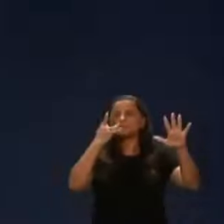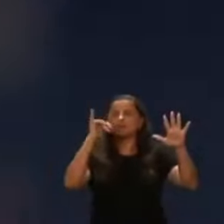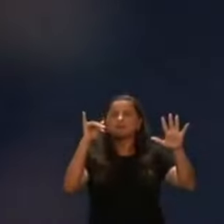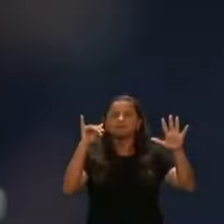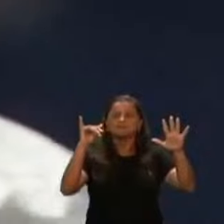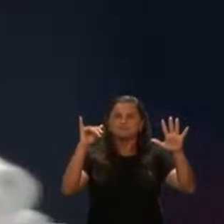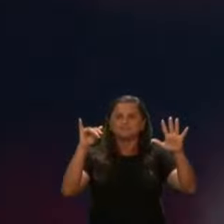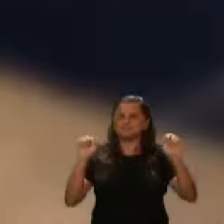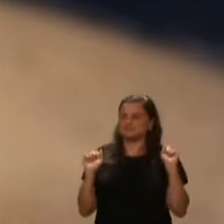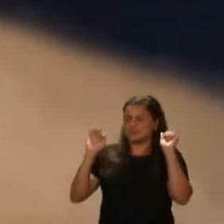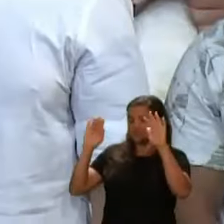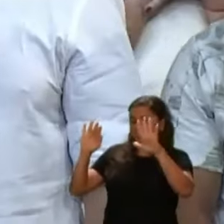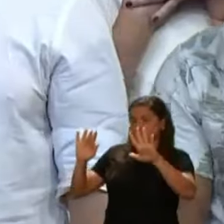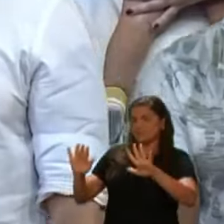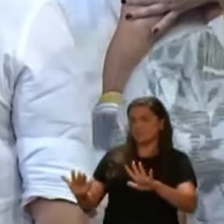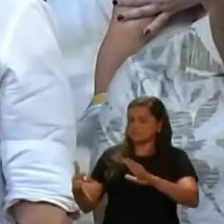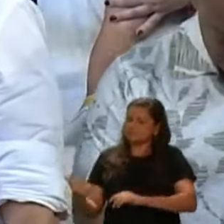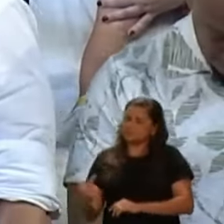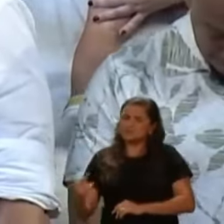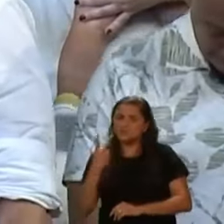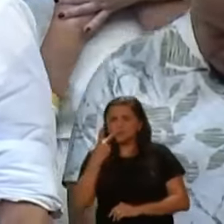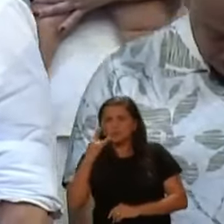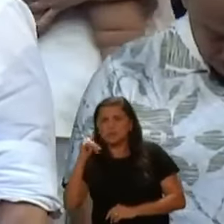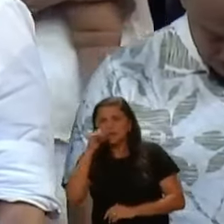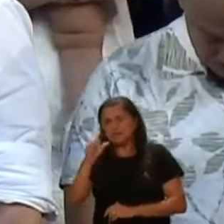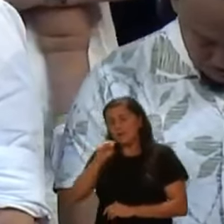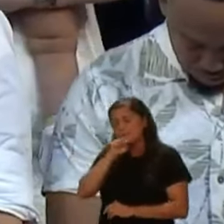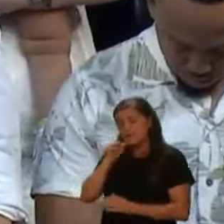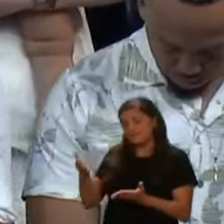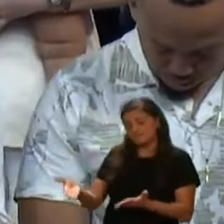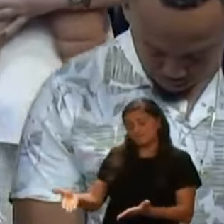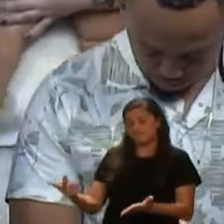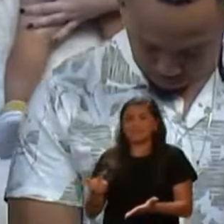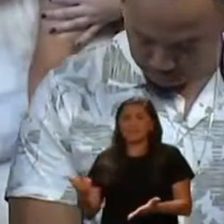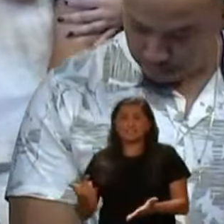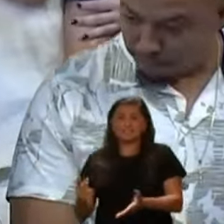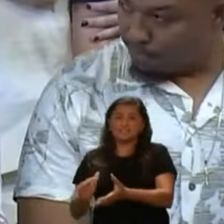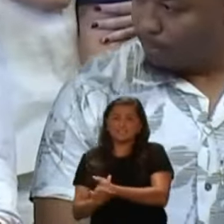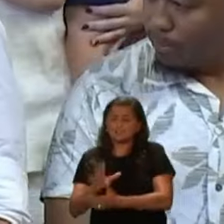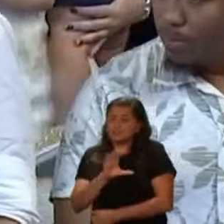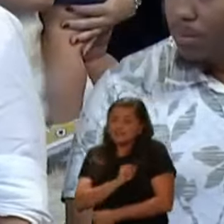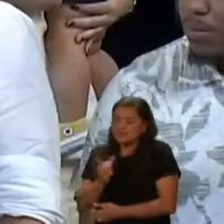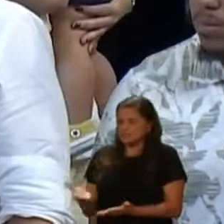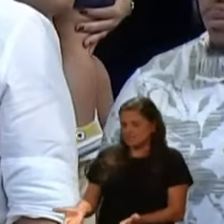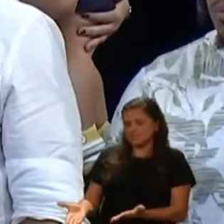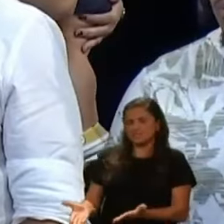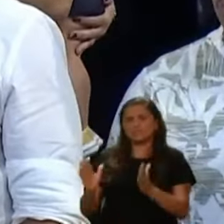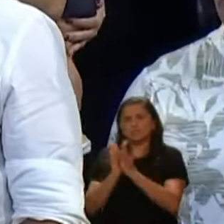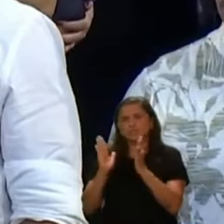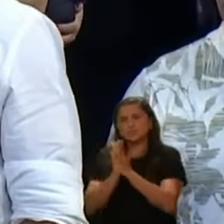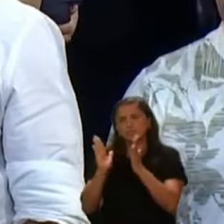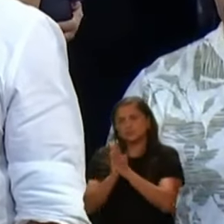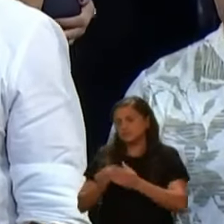Nós apresentamos os pais da Laura. esse casal que amamos tanto, nós oramos para que o